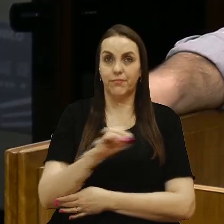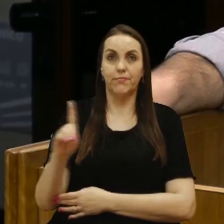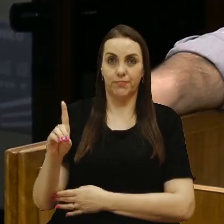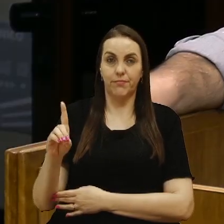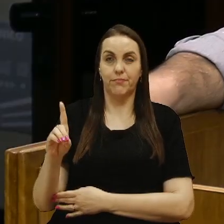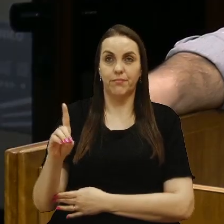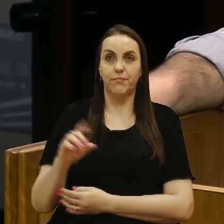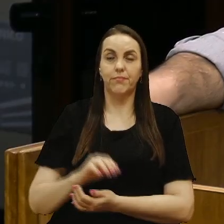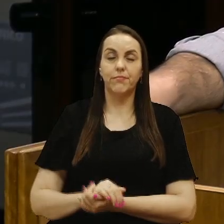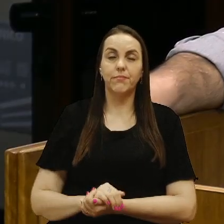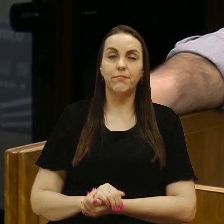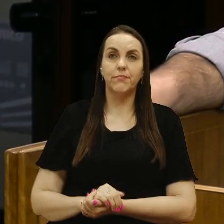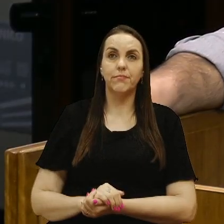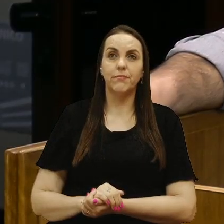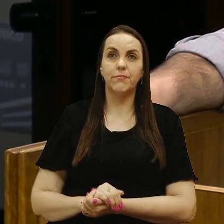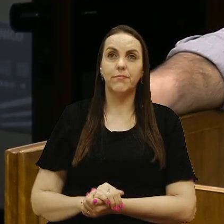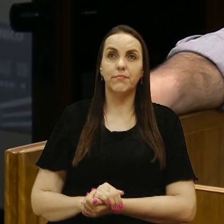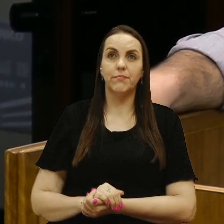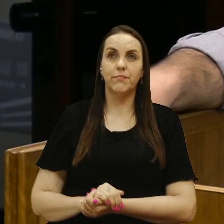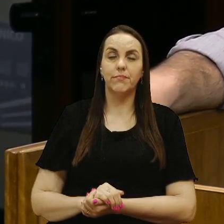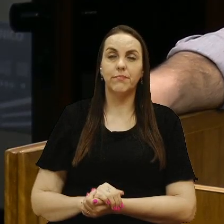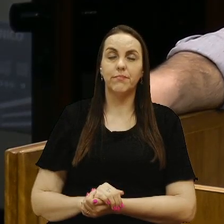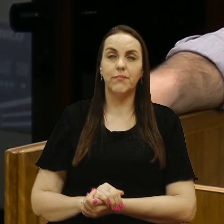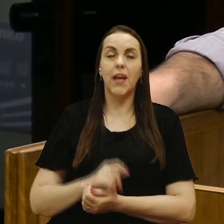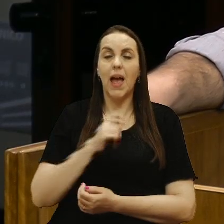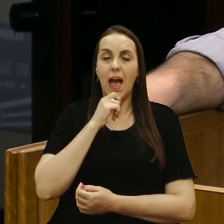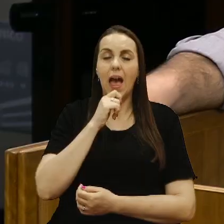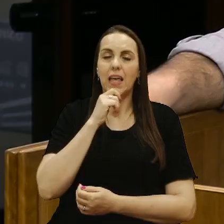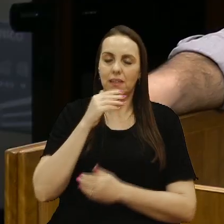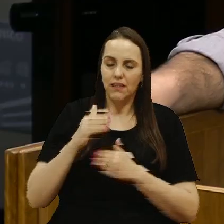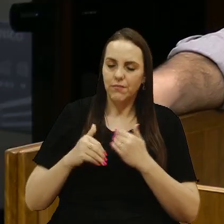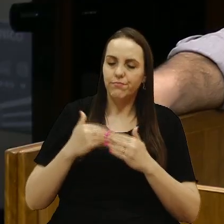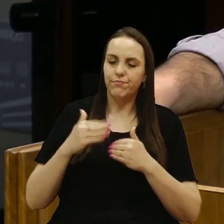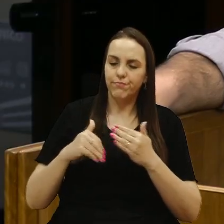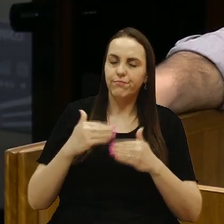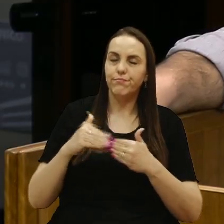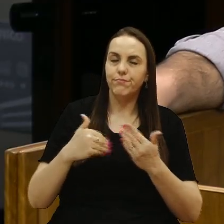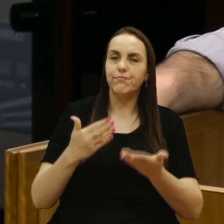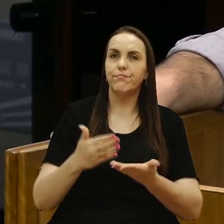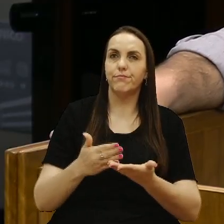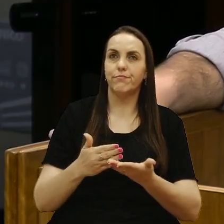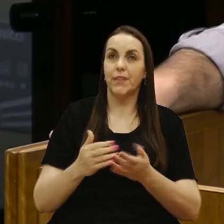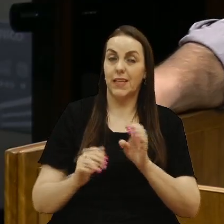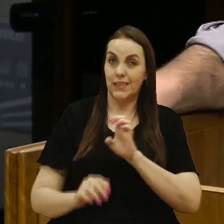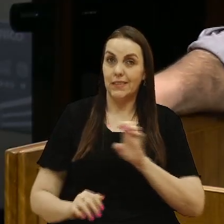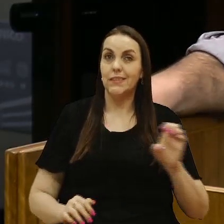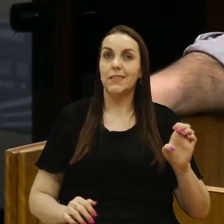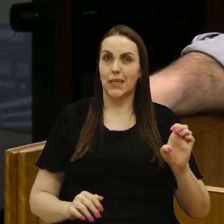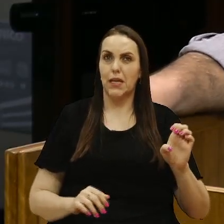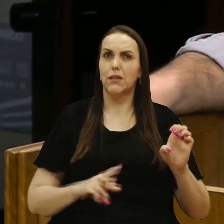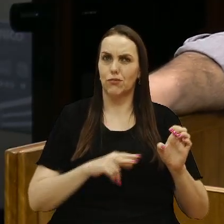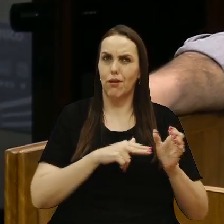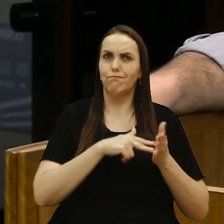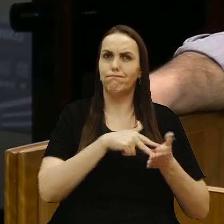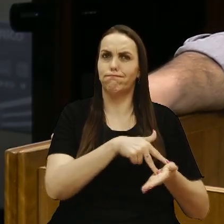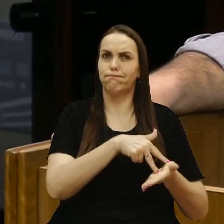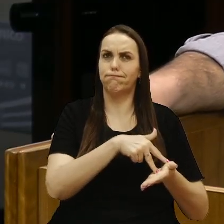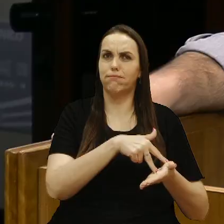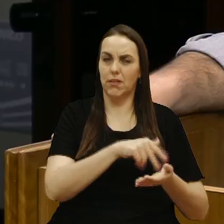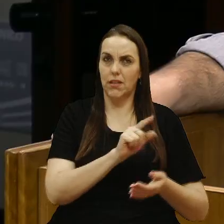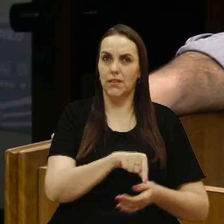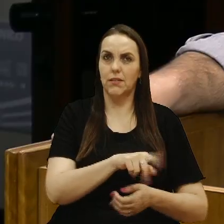direita nasceu, a direita ainda está engatinhando, né? A esquerda está bem consolidada no